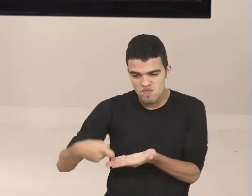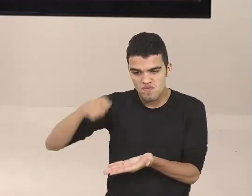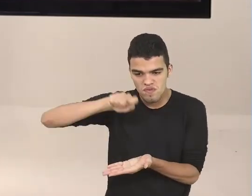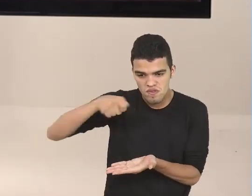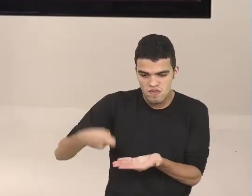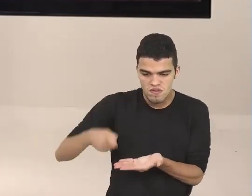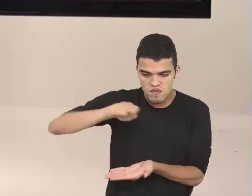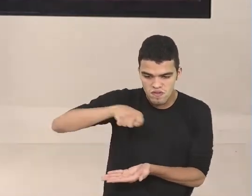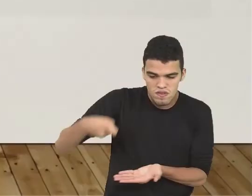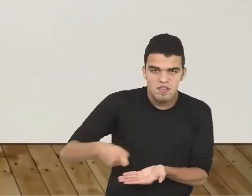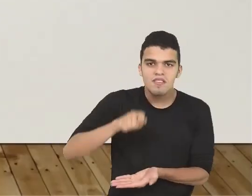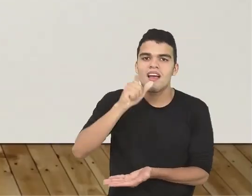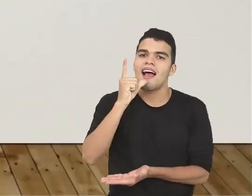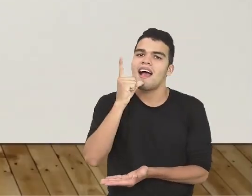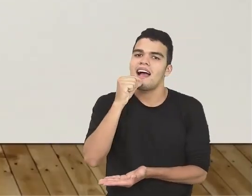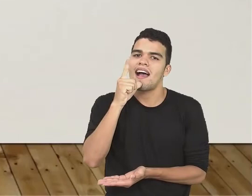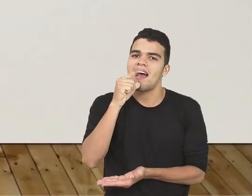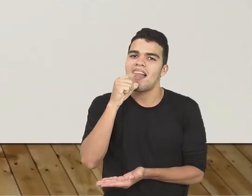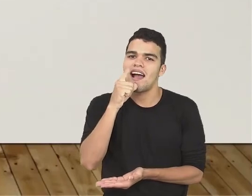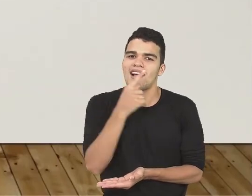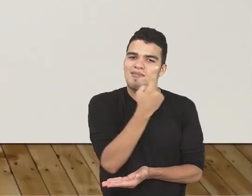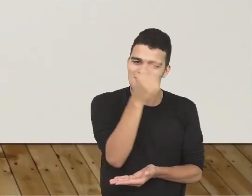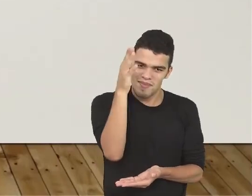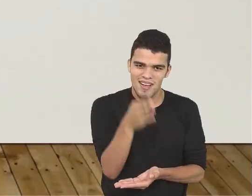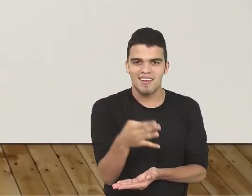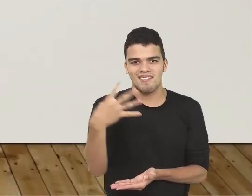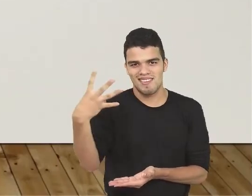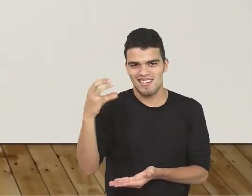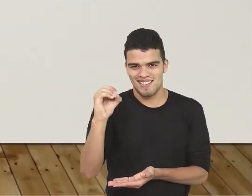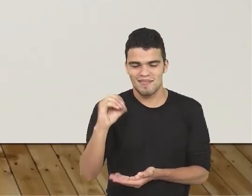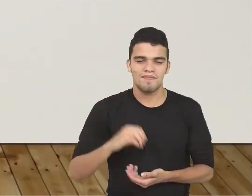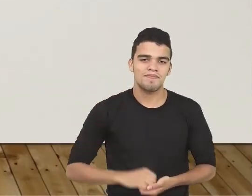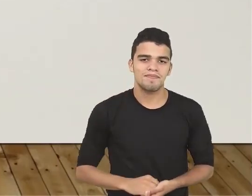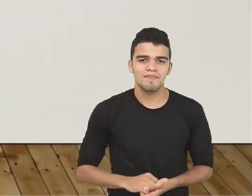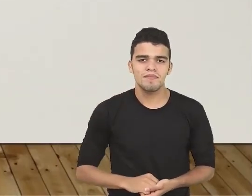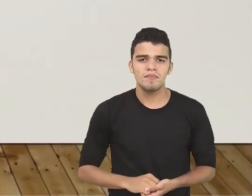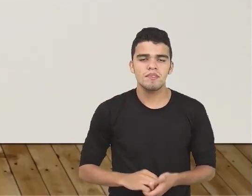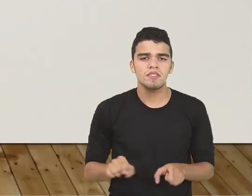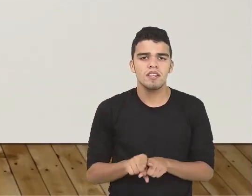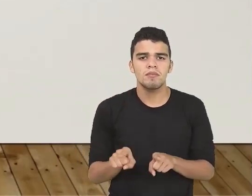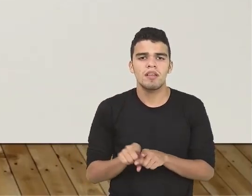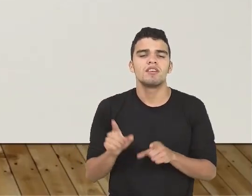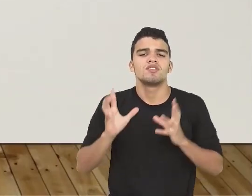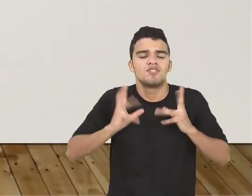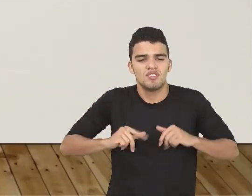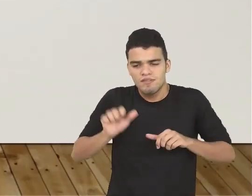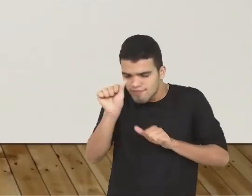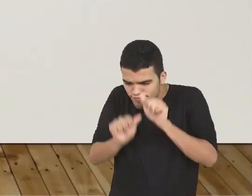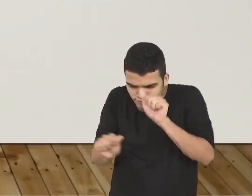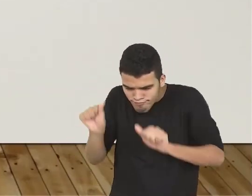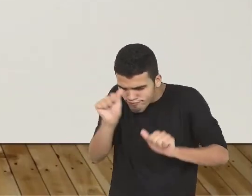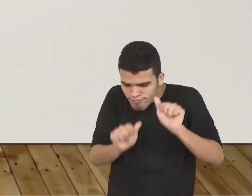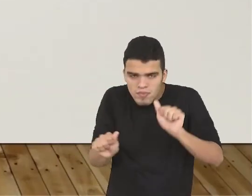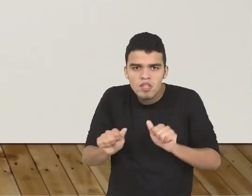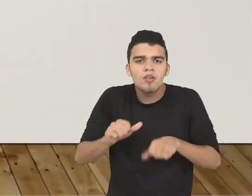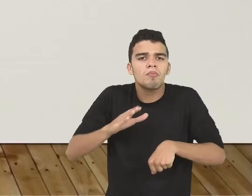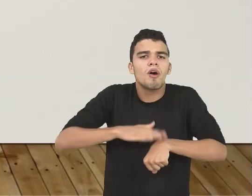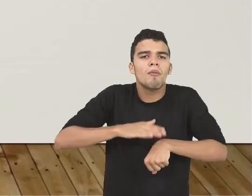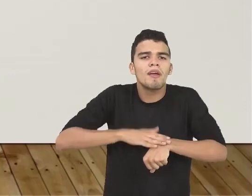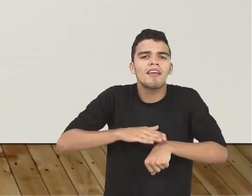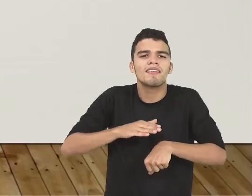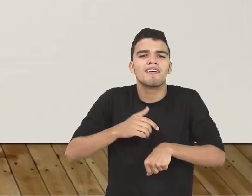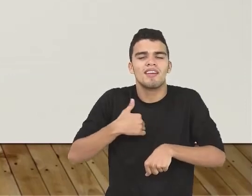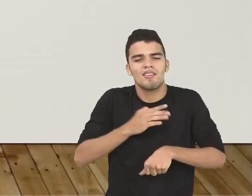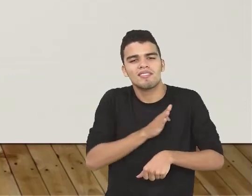fazer compras do supermercado, por exemplo, você quase sempre tem que sair de casa. Então, quando sai de casa,